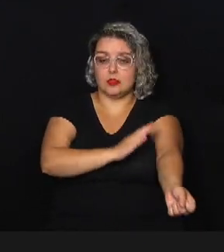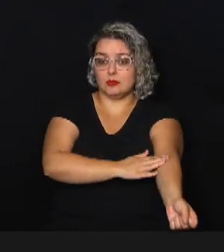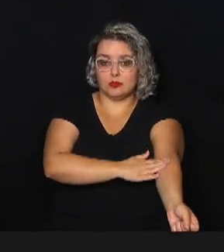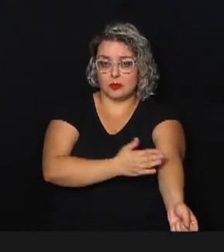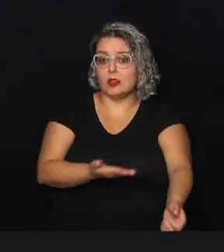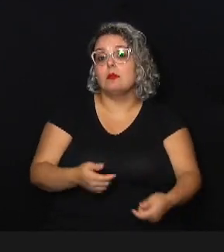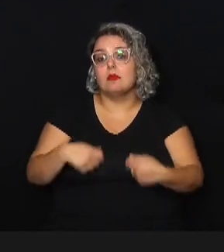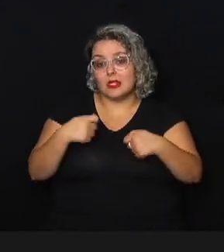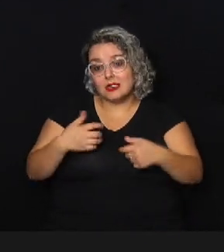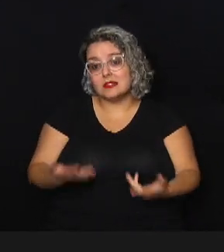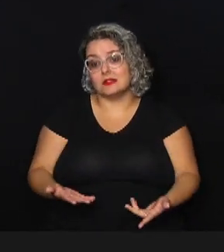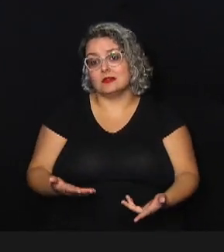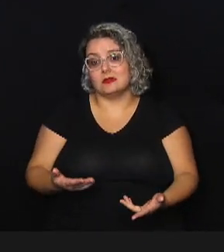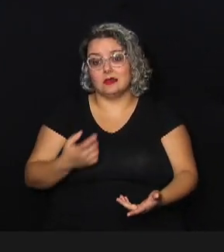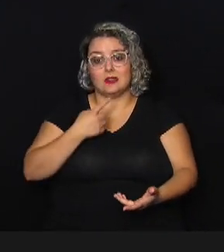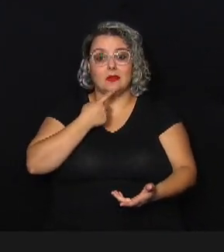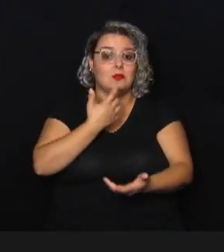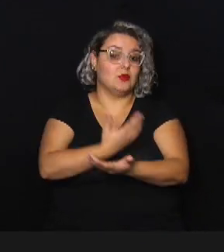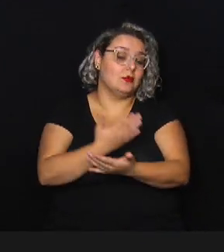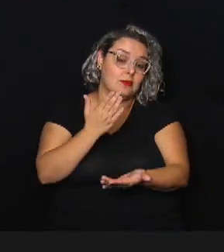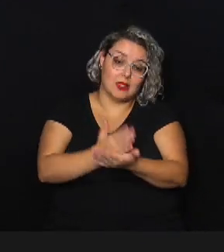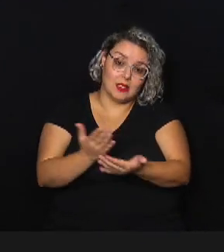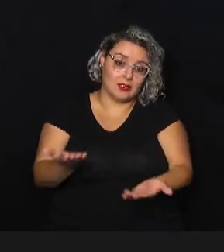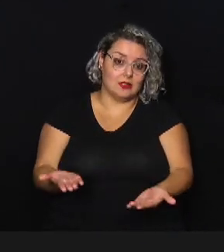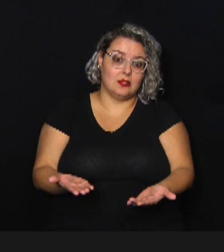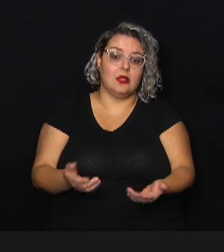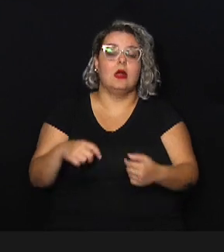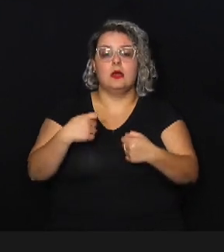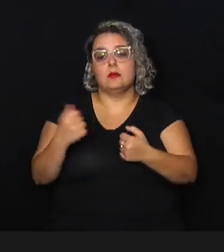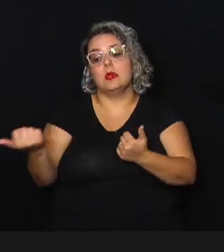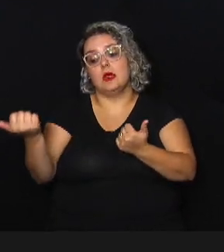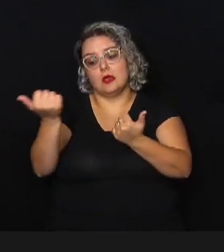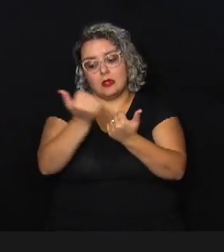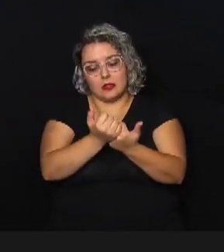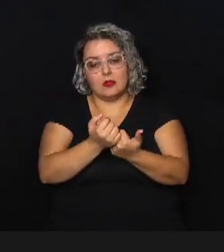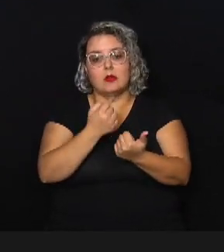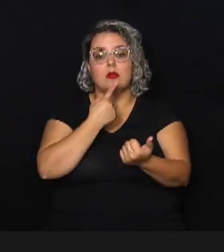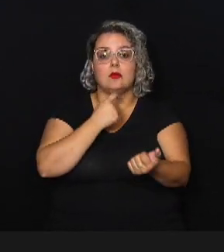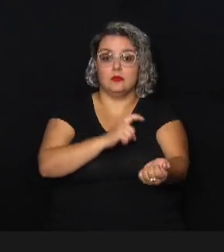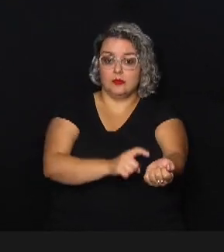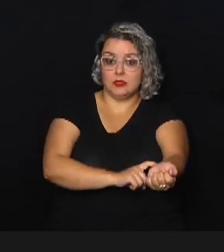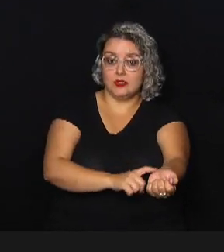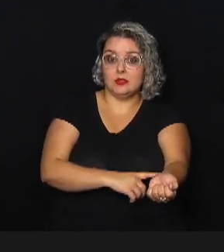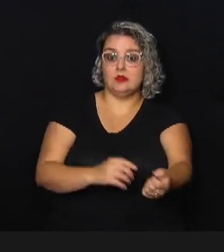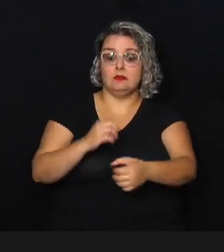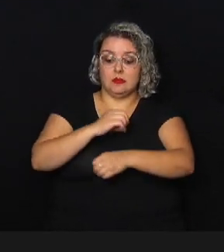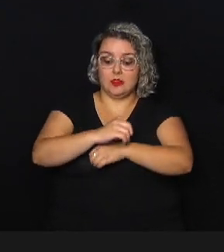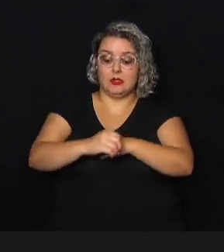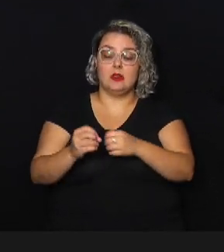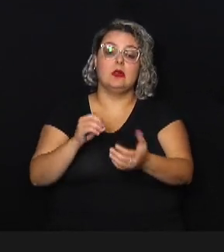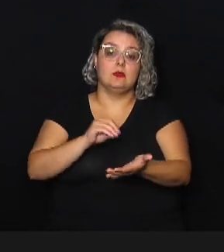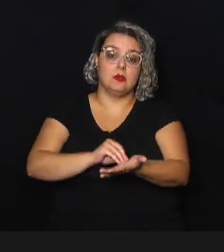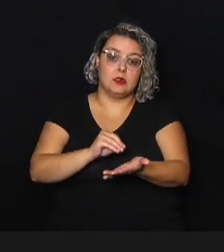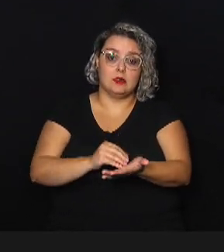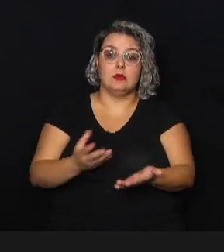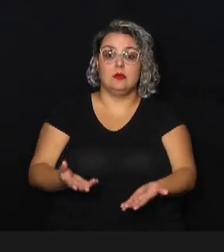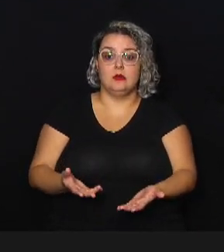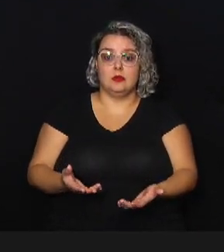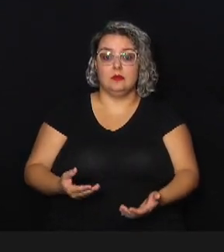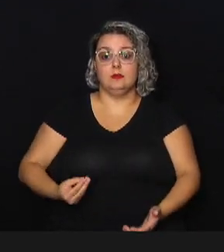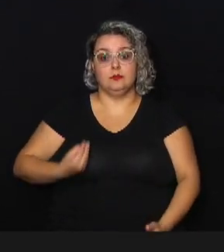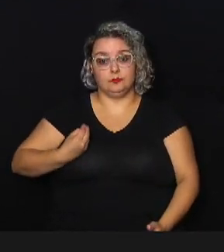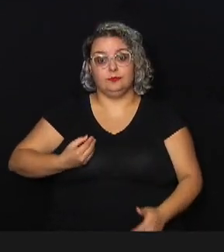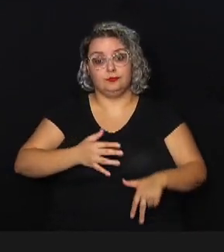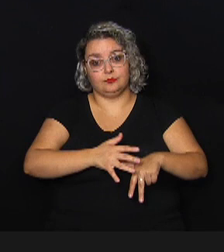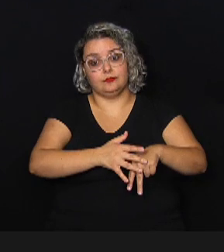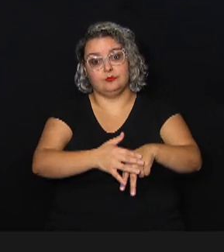porque a medula para de funcionar. Você vai precisar repor aquele sangue que está faltando, aquelas células que estão faltando, para o paciente poder continuar vivo até a medula